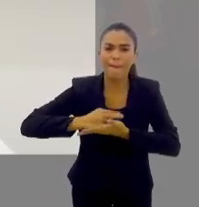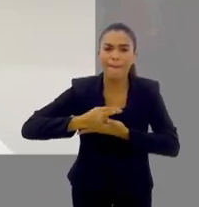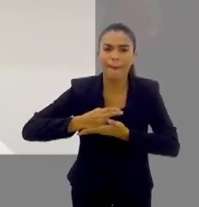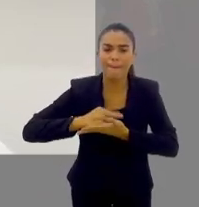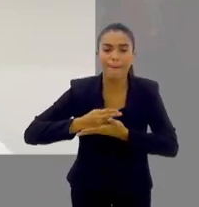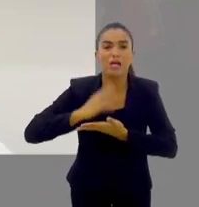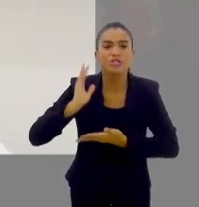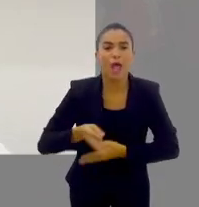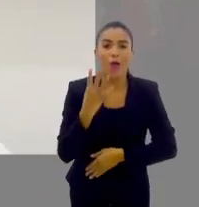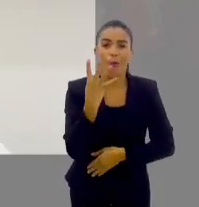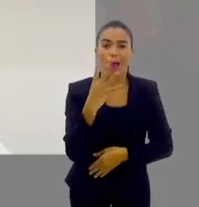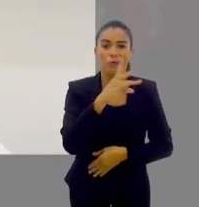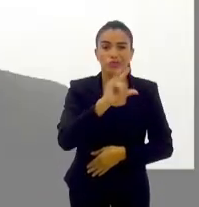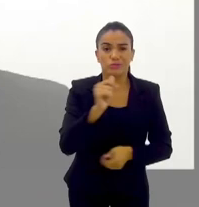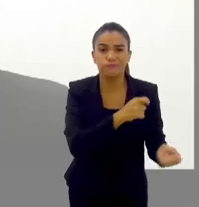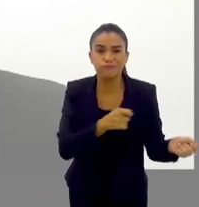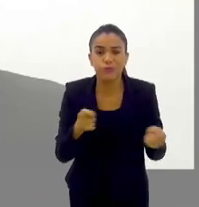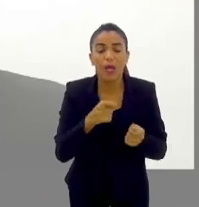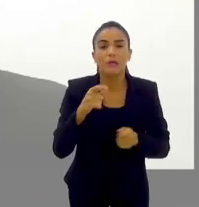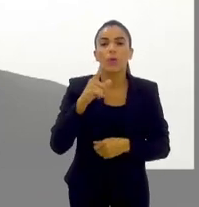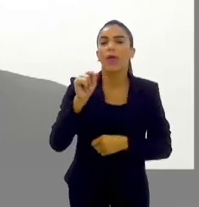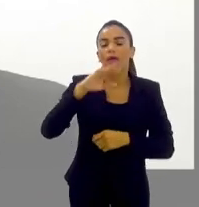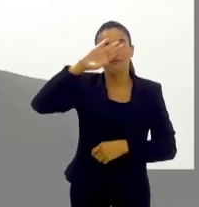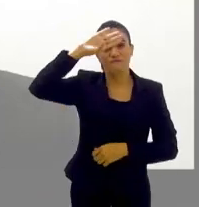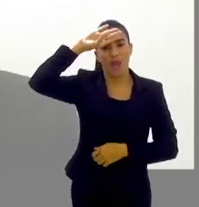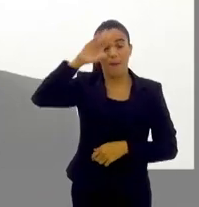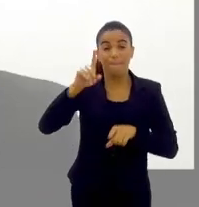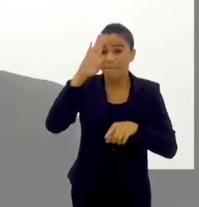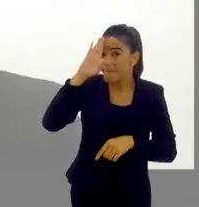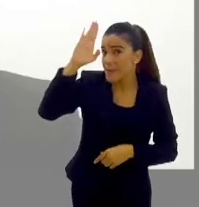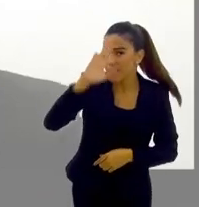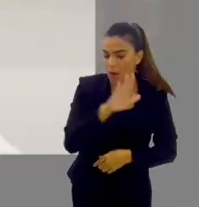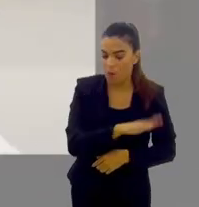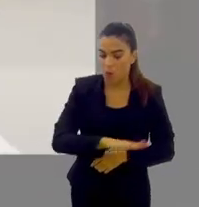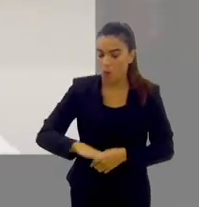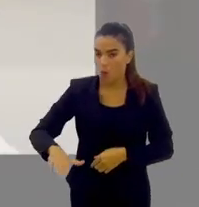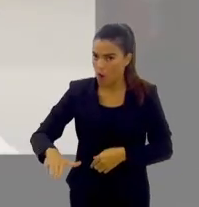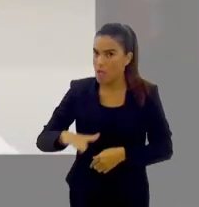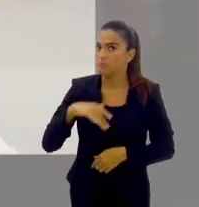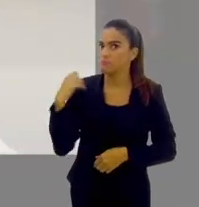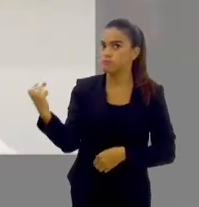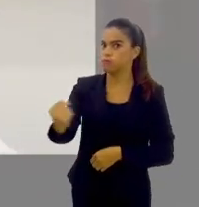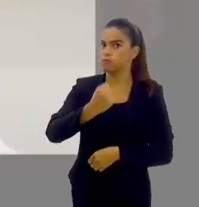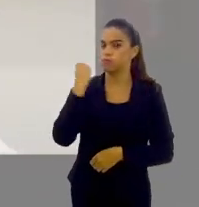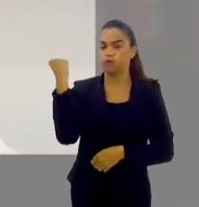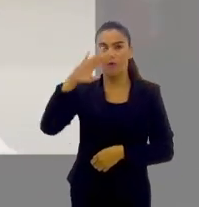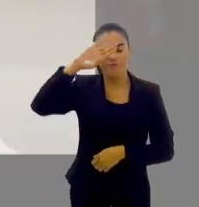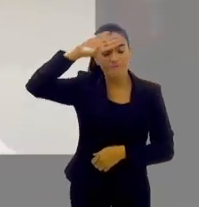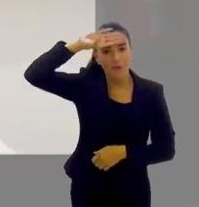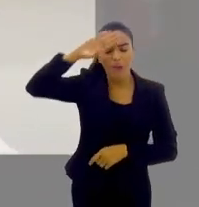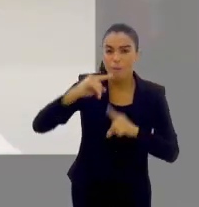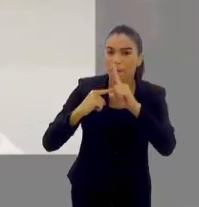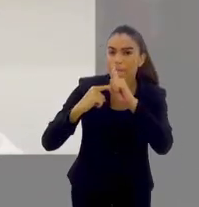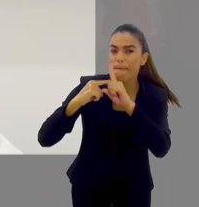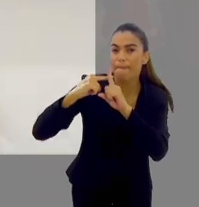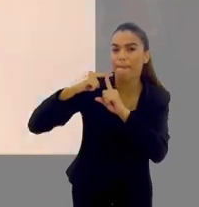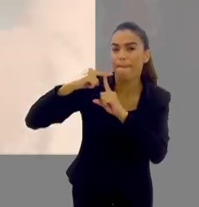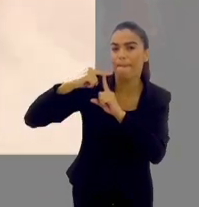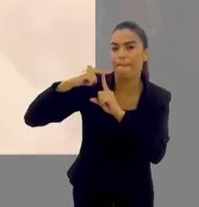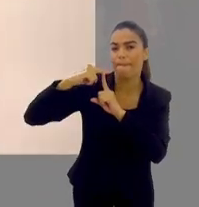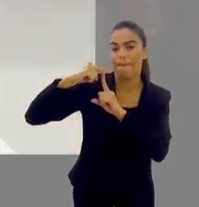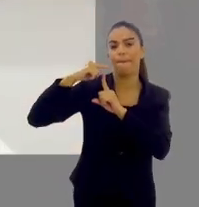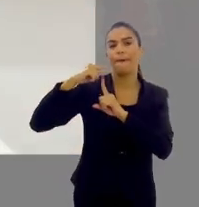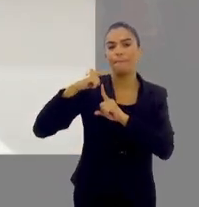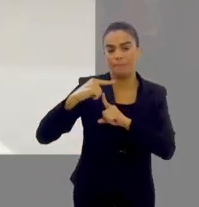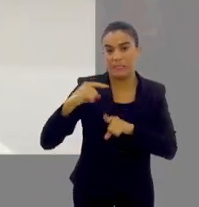depois do terceiro, quarto dia de febre, né, atenção, crianças que fazem quadros severos, assim, de febre alta, agora a gente vai ver,